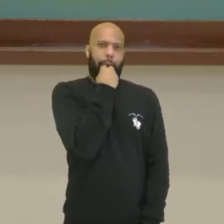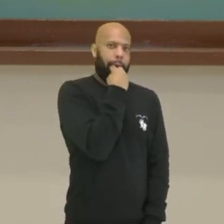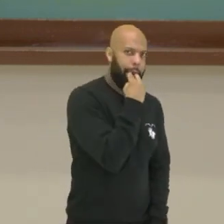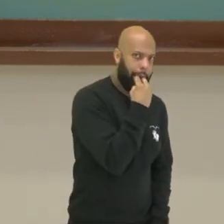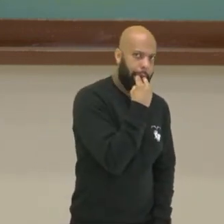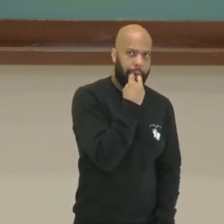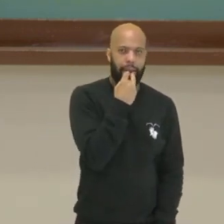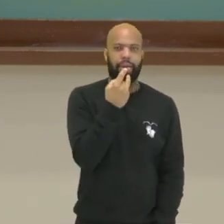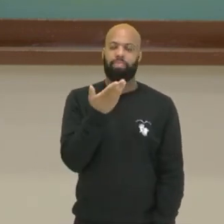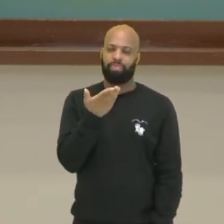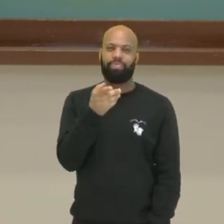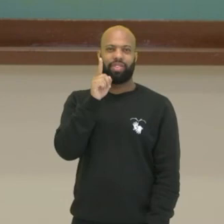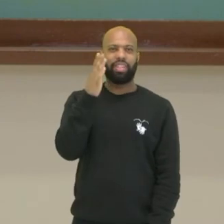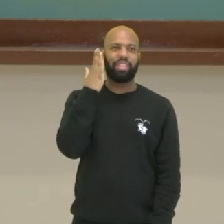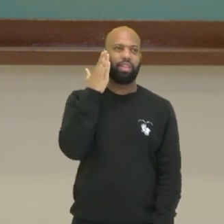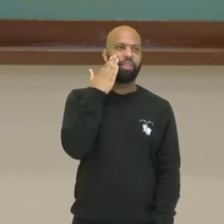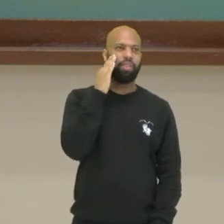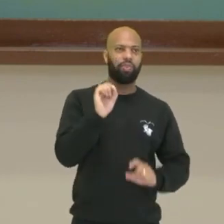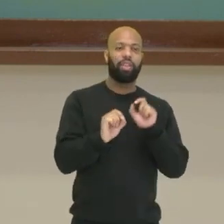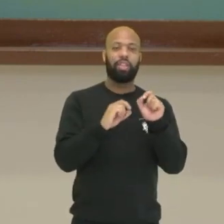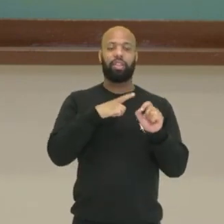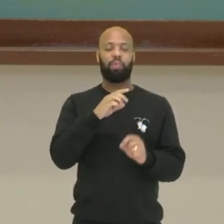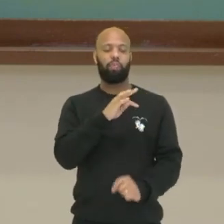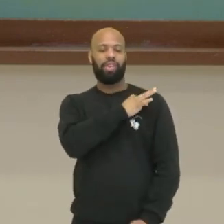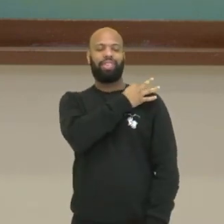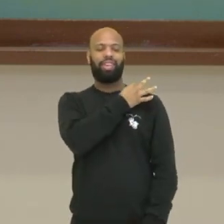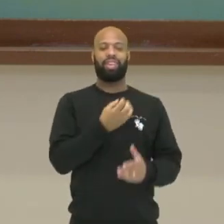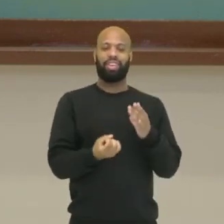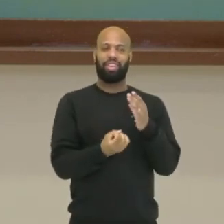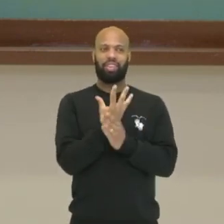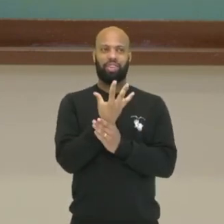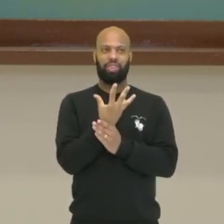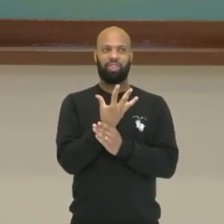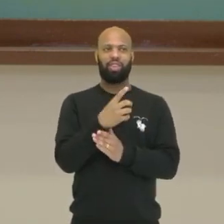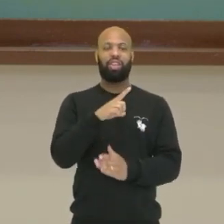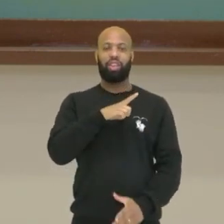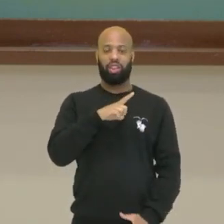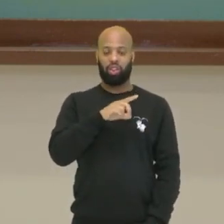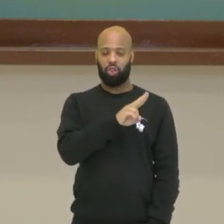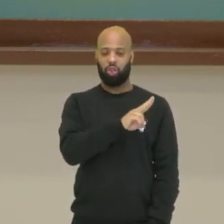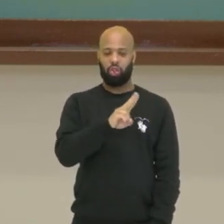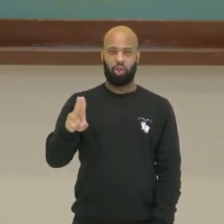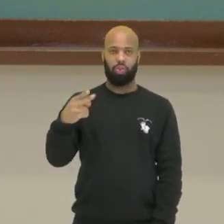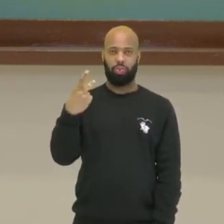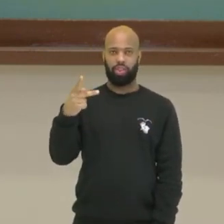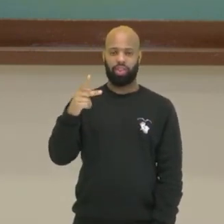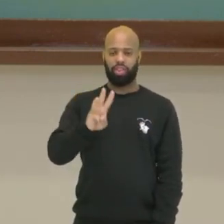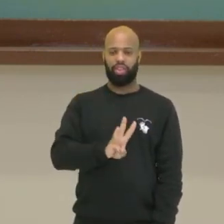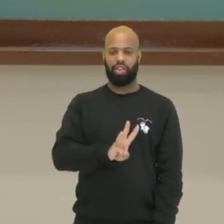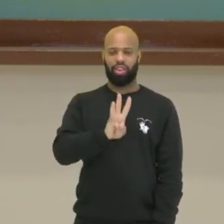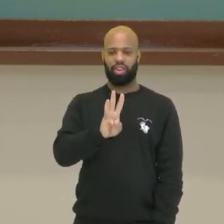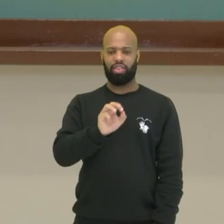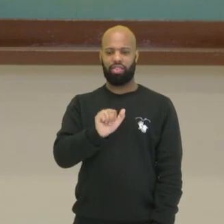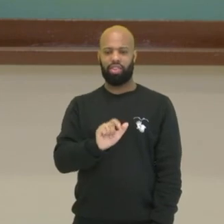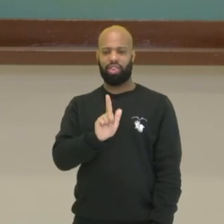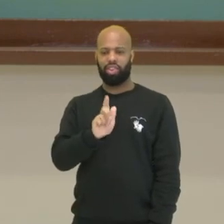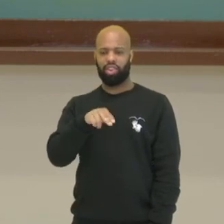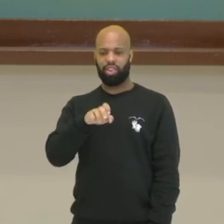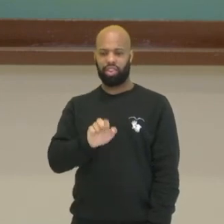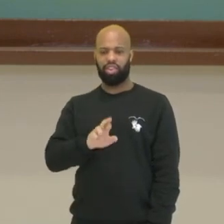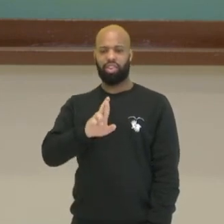leitmotiv é uma técnica criada por um compositor chamado Wagner? Vale a pena conhecer ele,